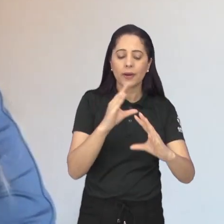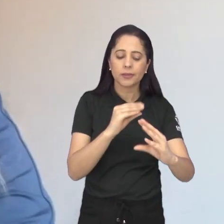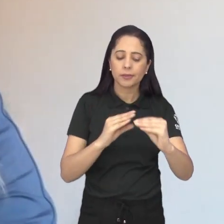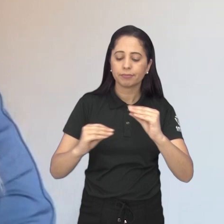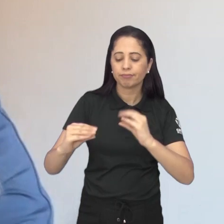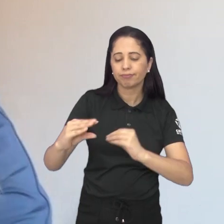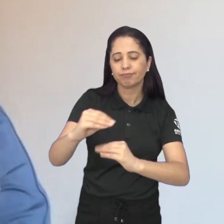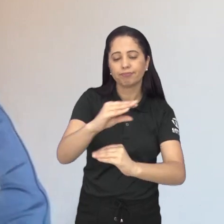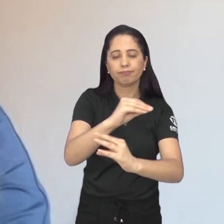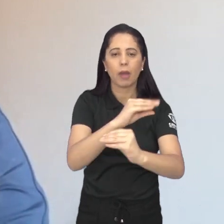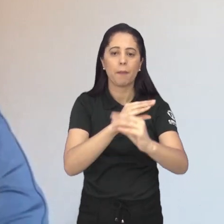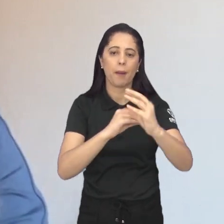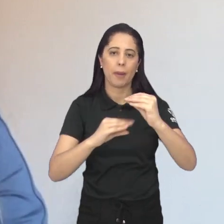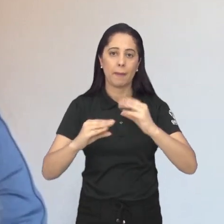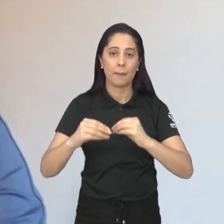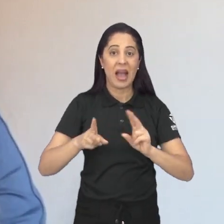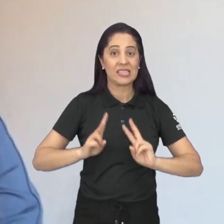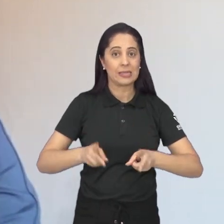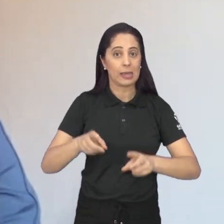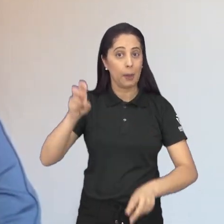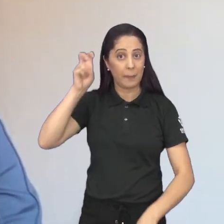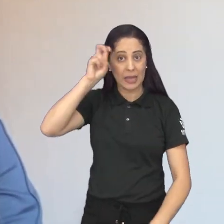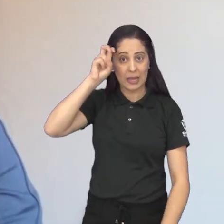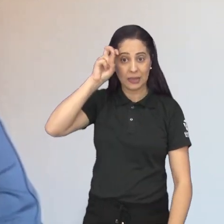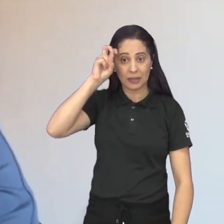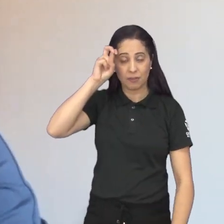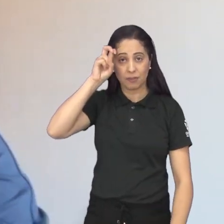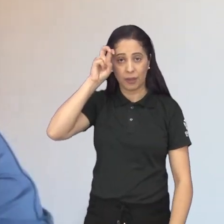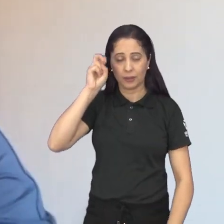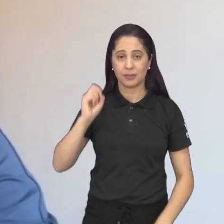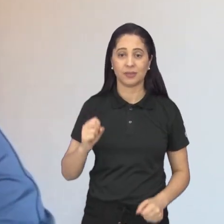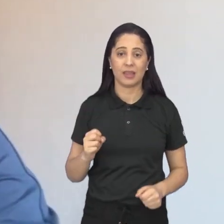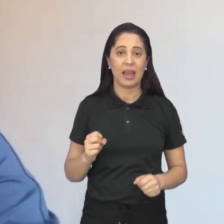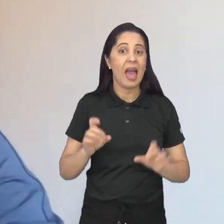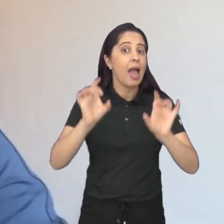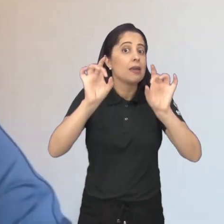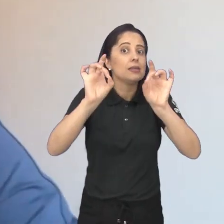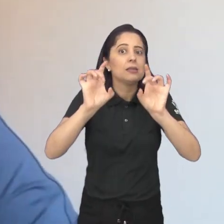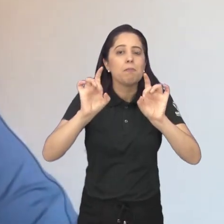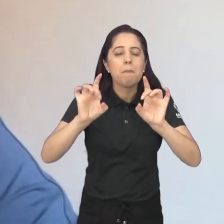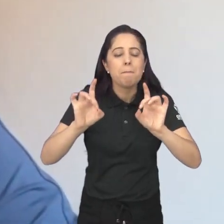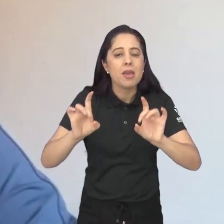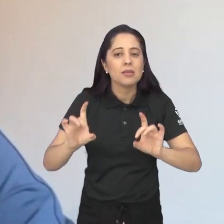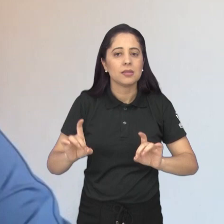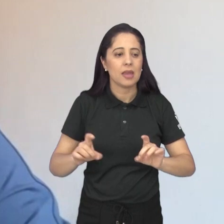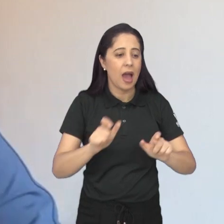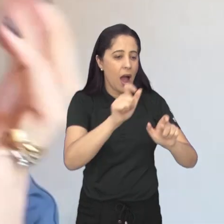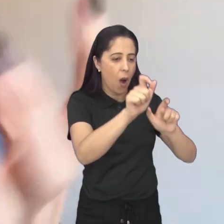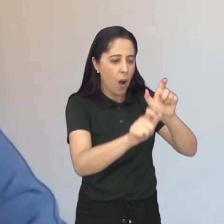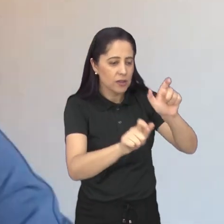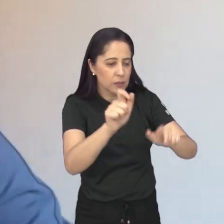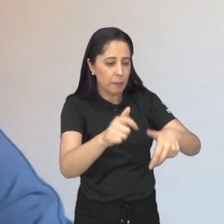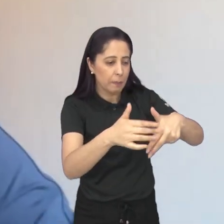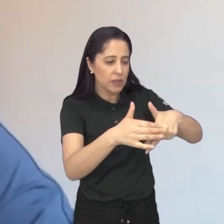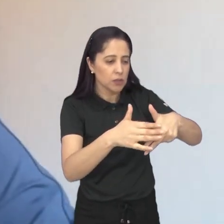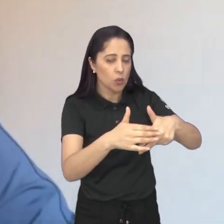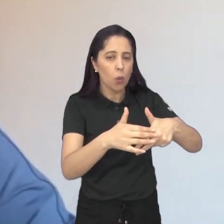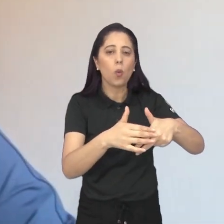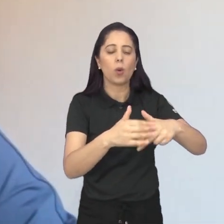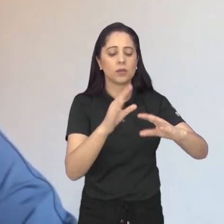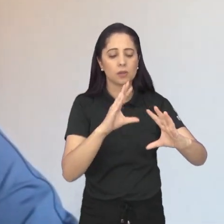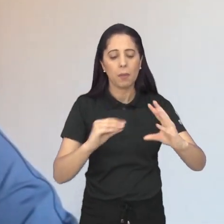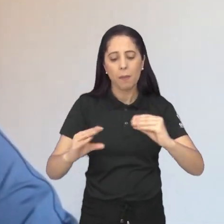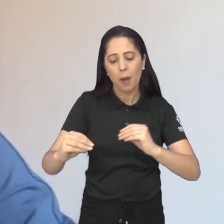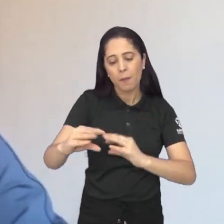conversa, que acontecem toda quinta-feira, que é um espaço específico para as pessoas cuidarem da sua